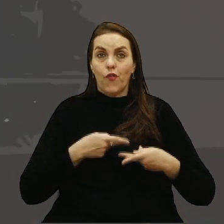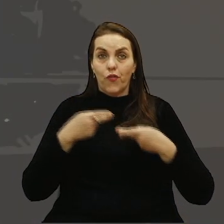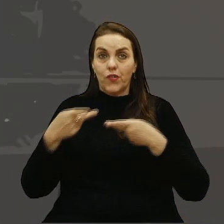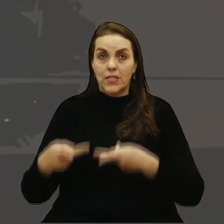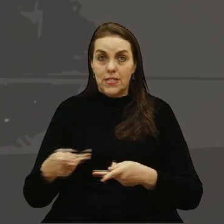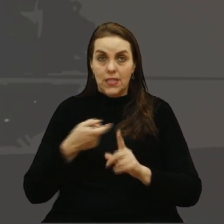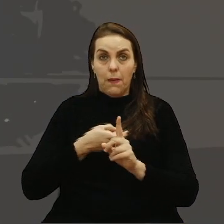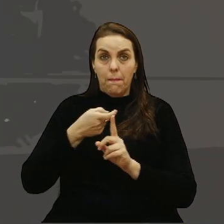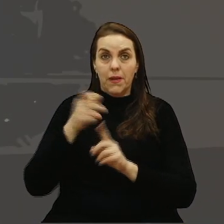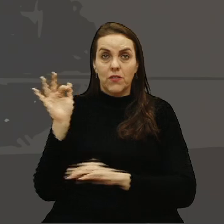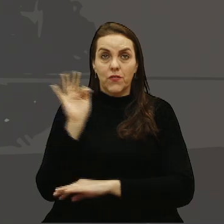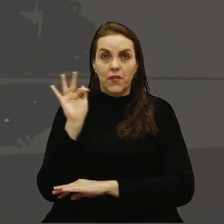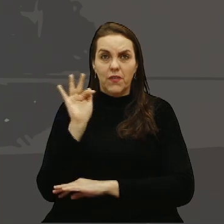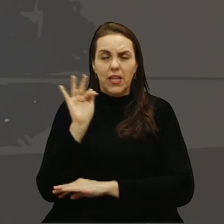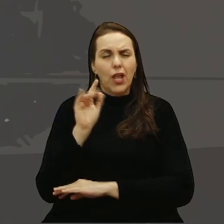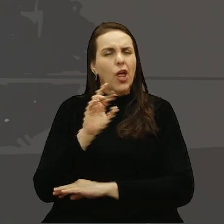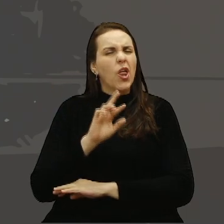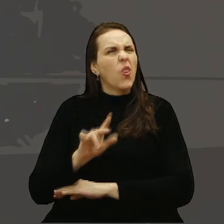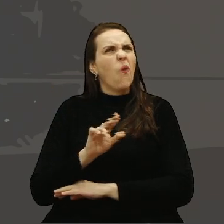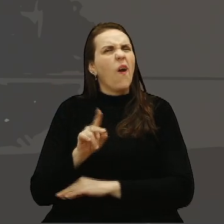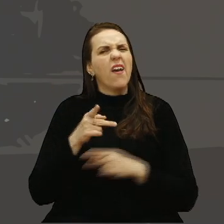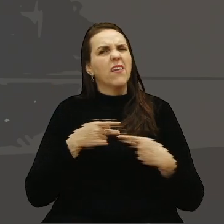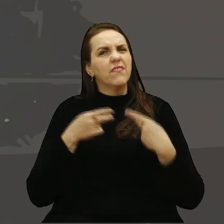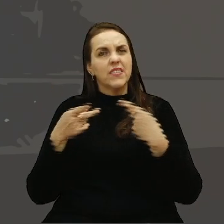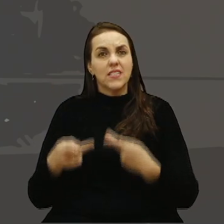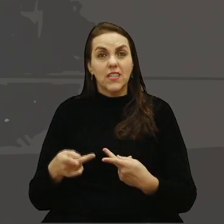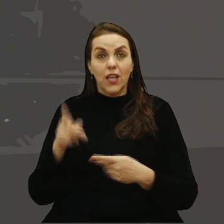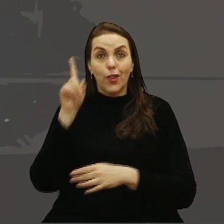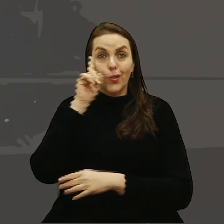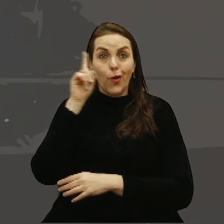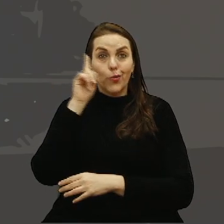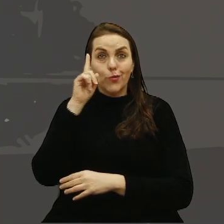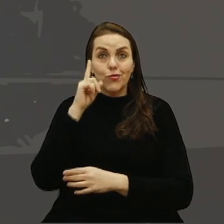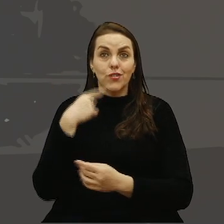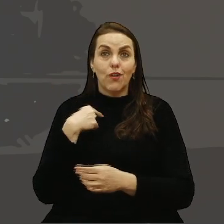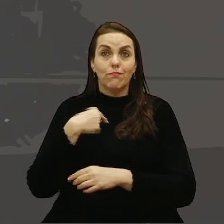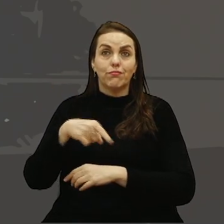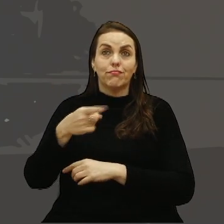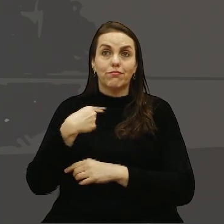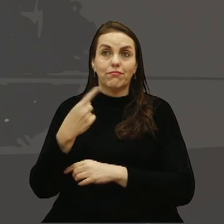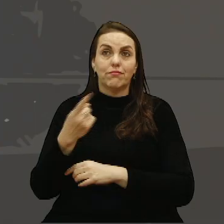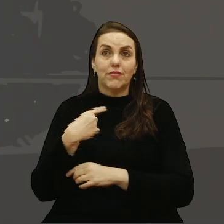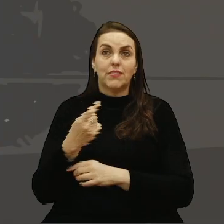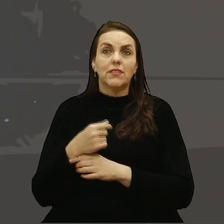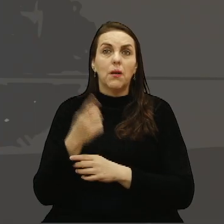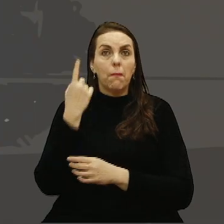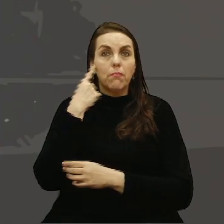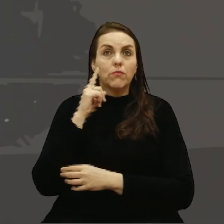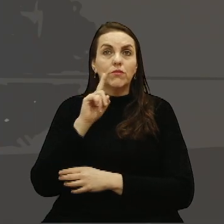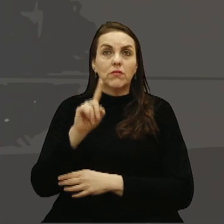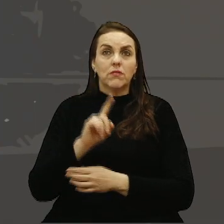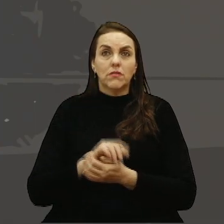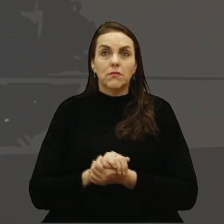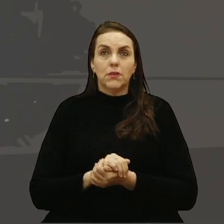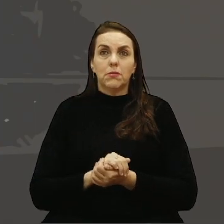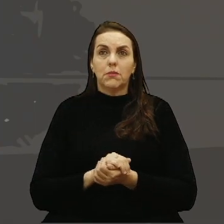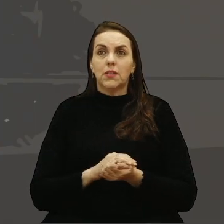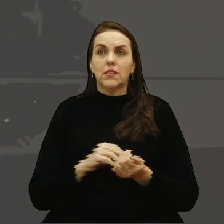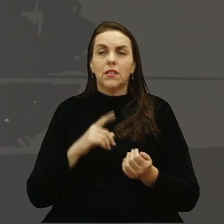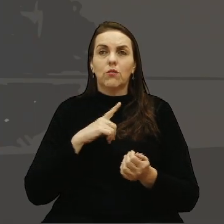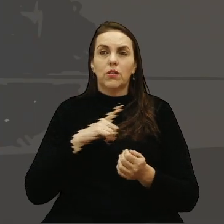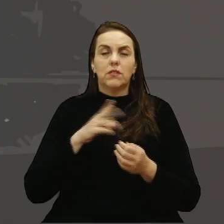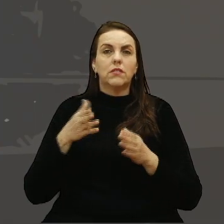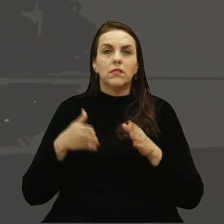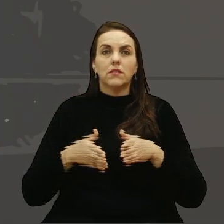fevereiro. Eu diria que não é nem visita, né? Esse lugar eu passo diariamente, né? Pelo menos uma vez no dia eu passo aqui, porque esse é o caminho para a Zona Sul, região